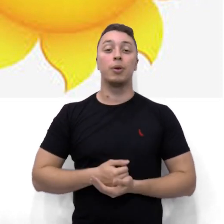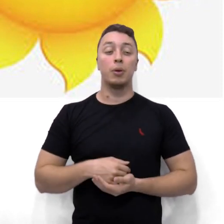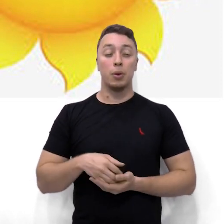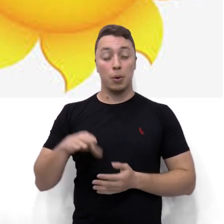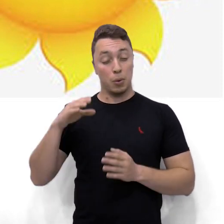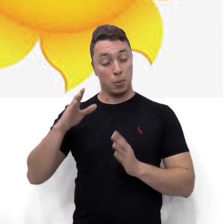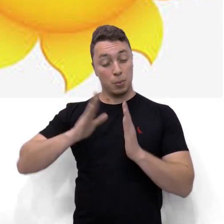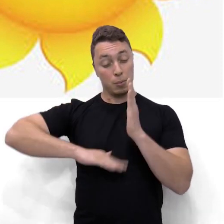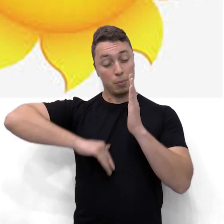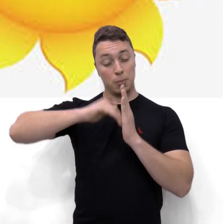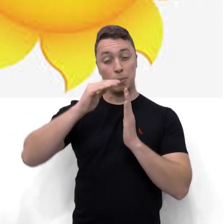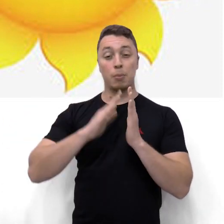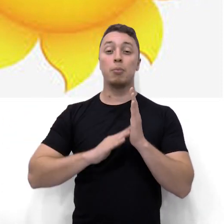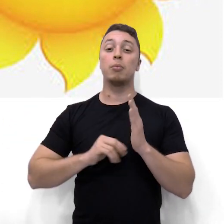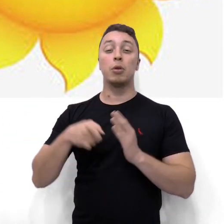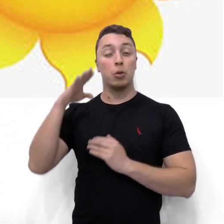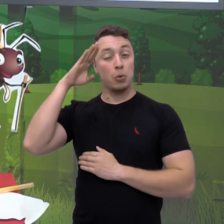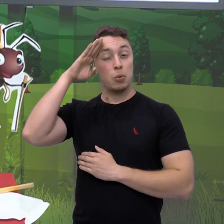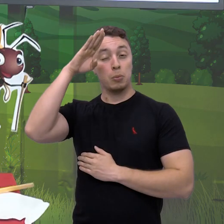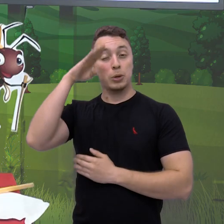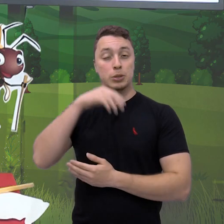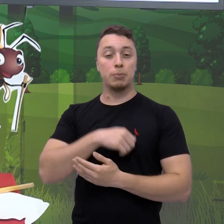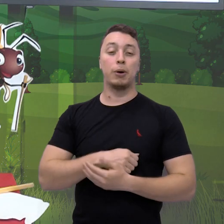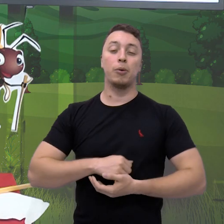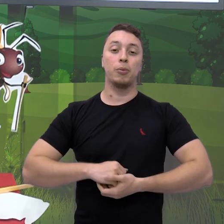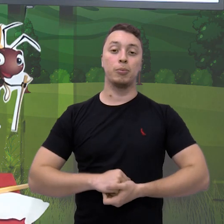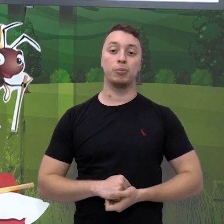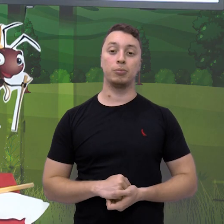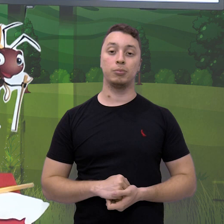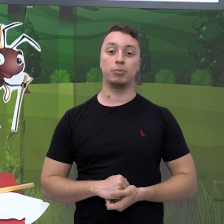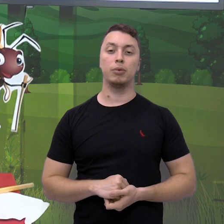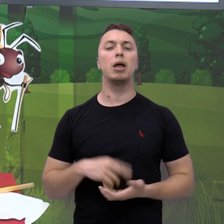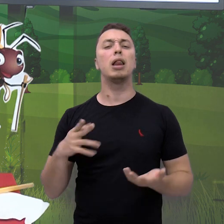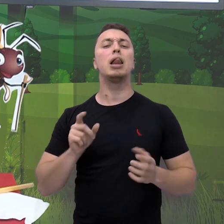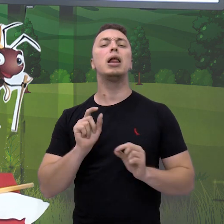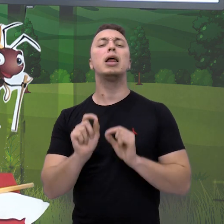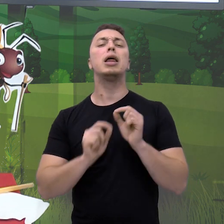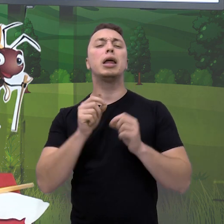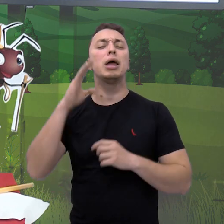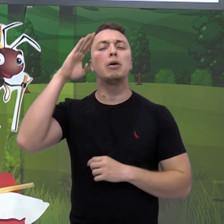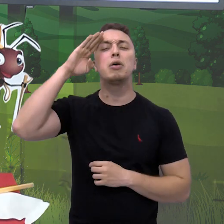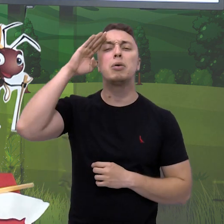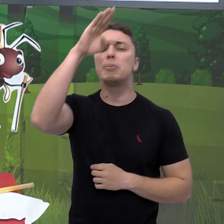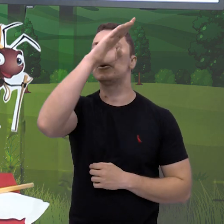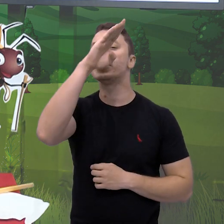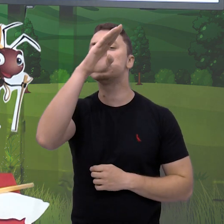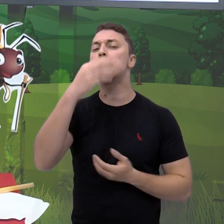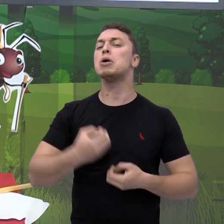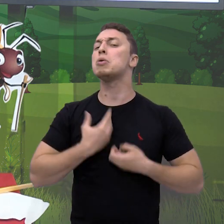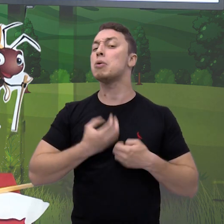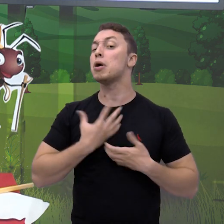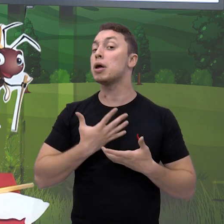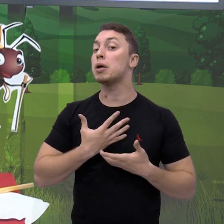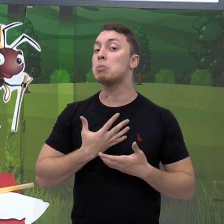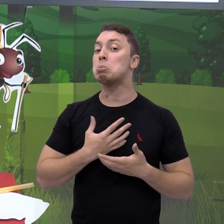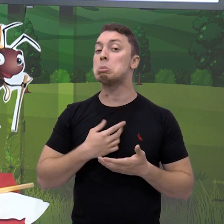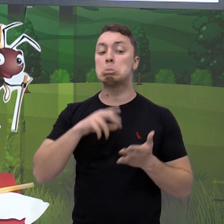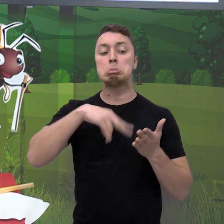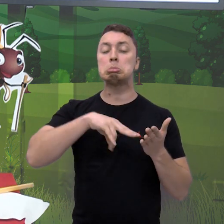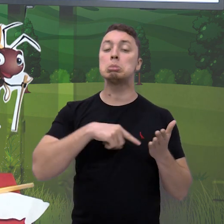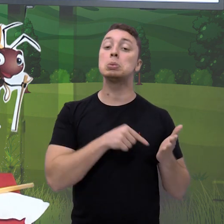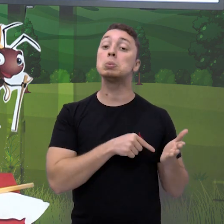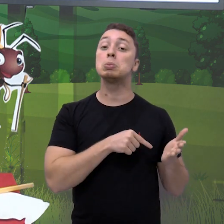Depois escreva o nome desse astro. Você vai fazer aí quem foi o personagem principal desse poema que Tia Cris acabou de ler.